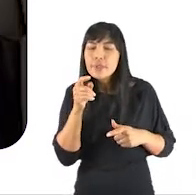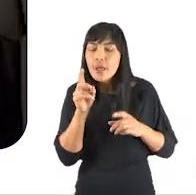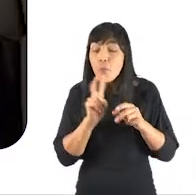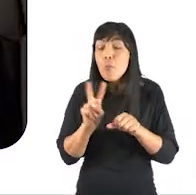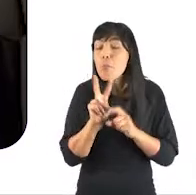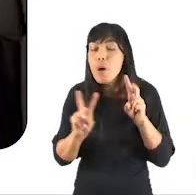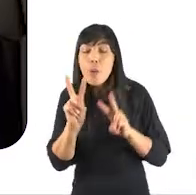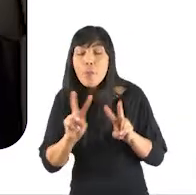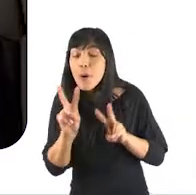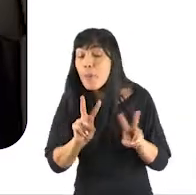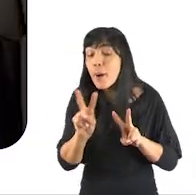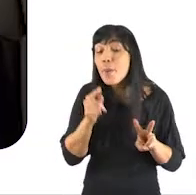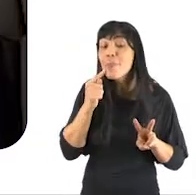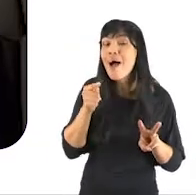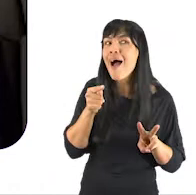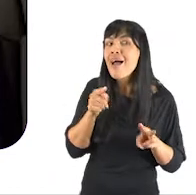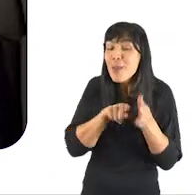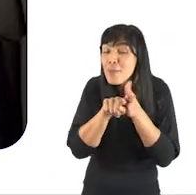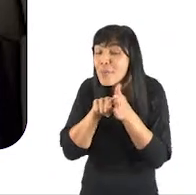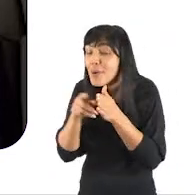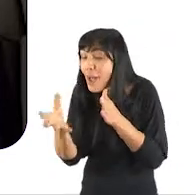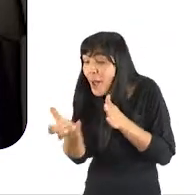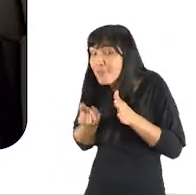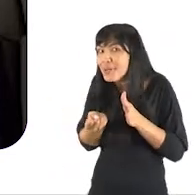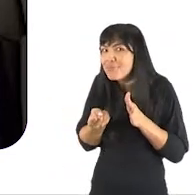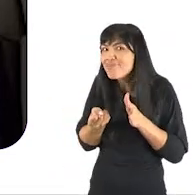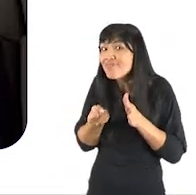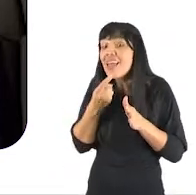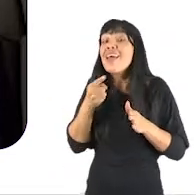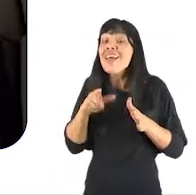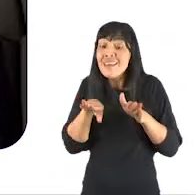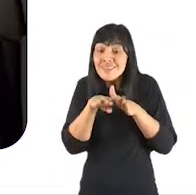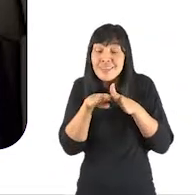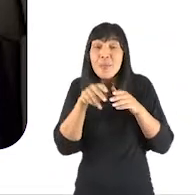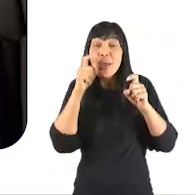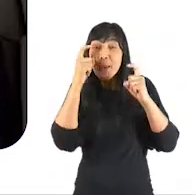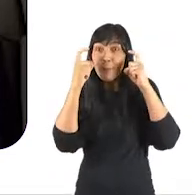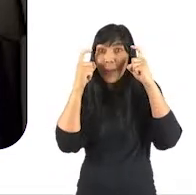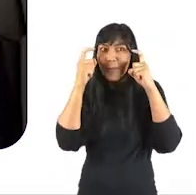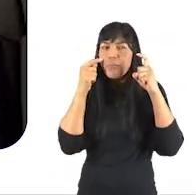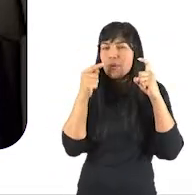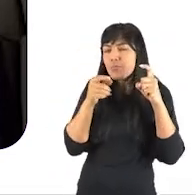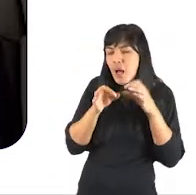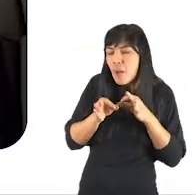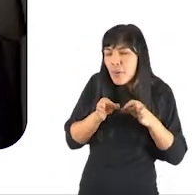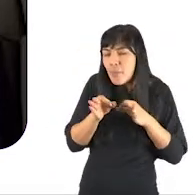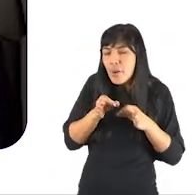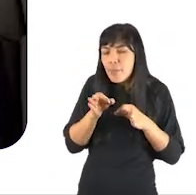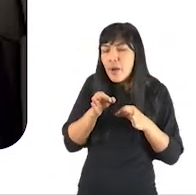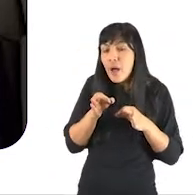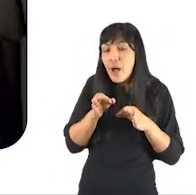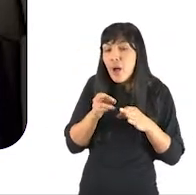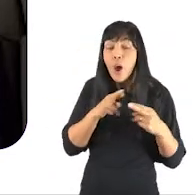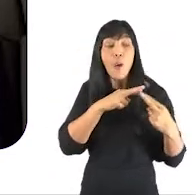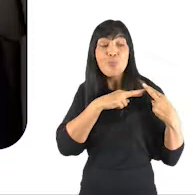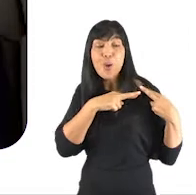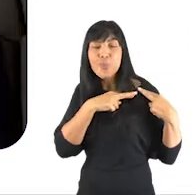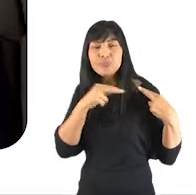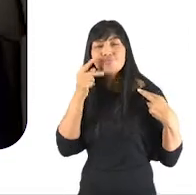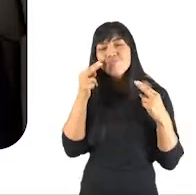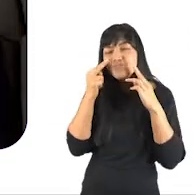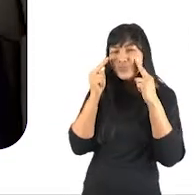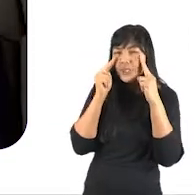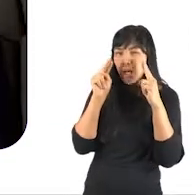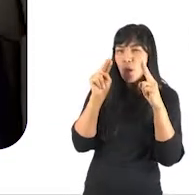ela vai capturar. Ela pode também ter a preocupação de se tornar uma organização mais responsável do ponto de